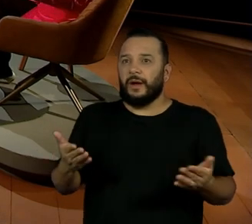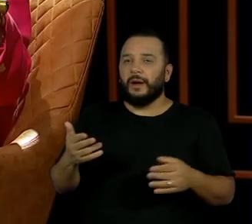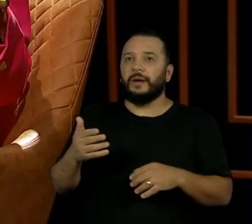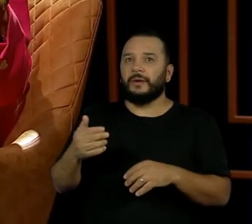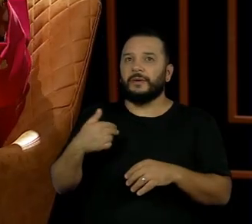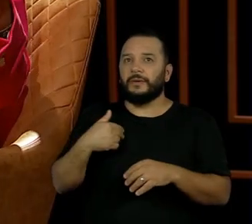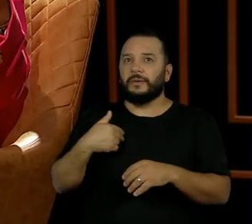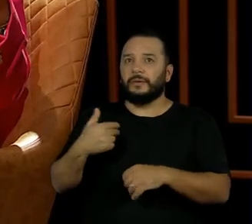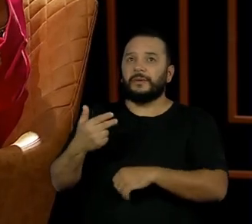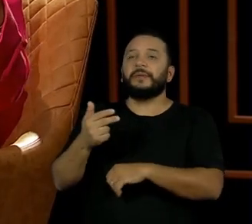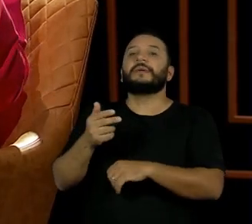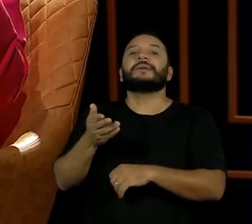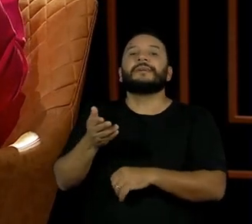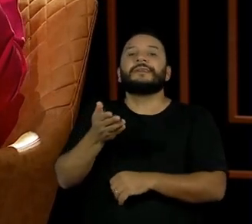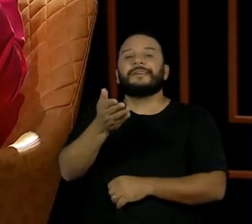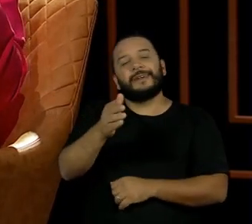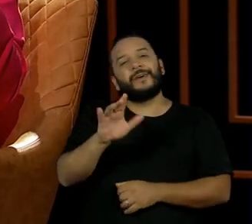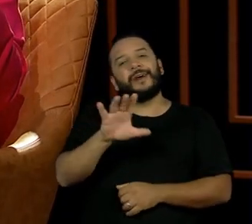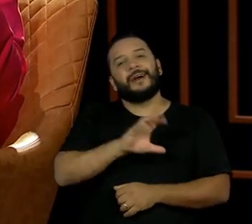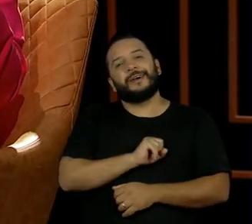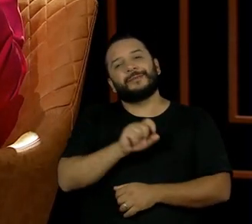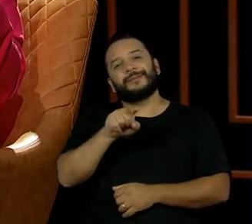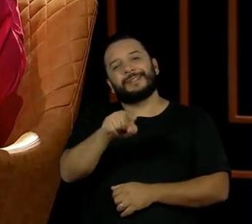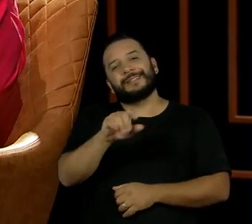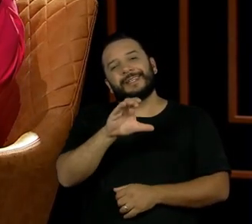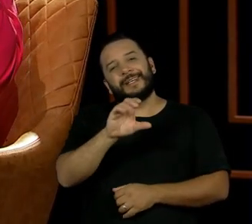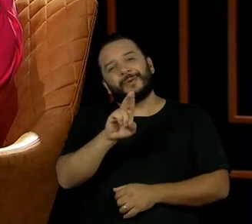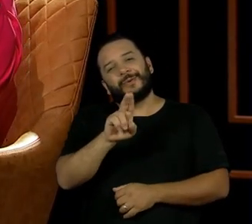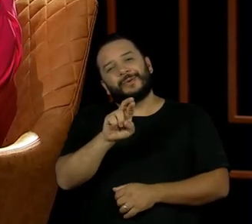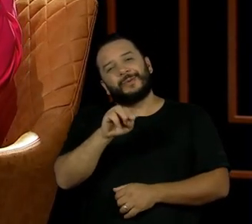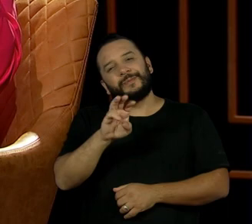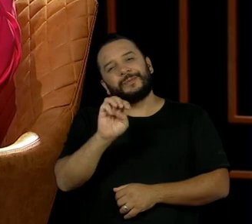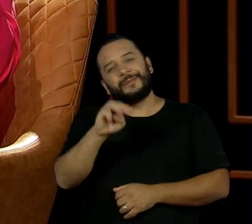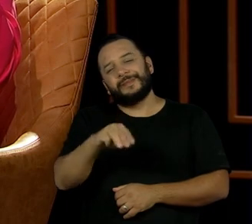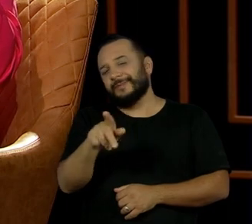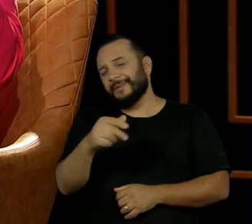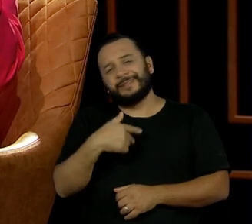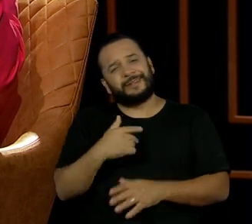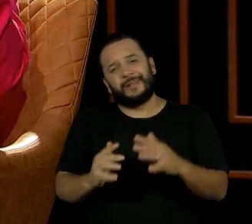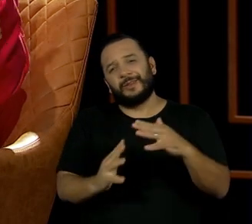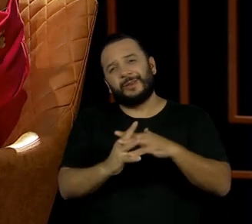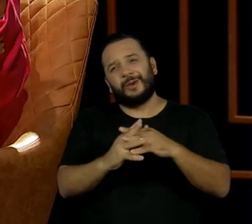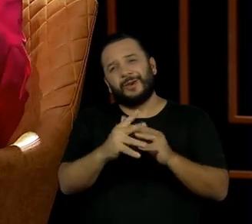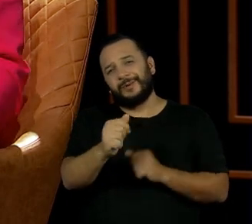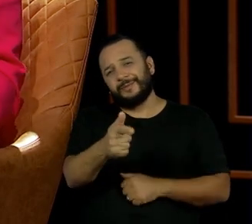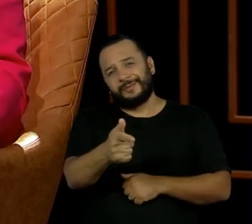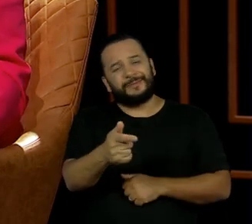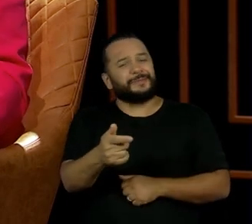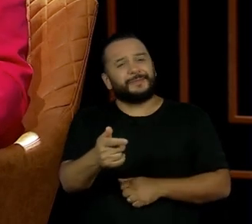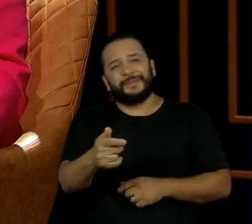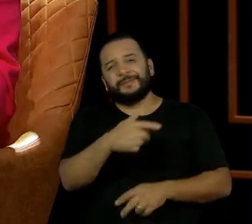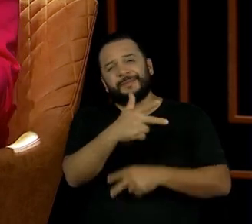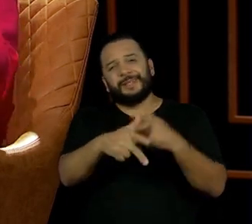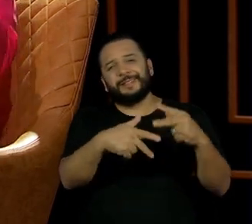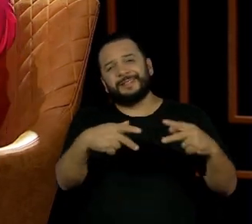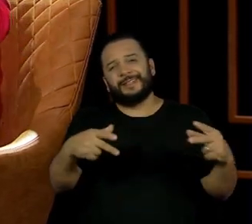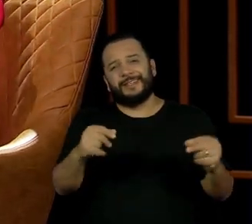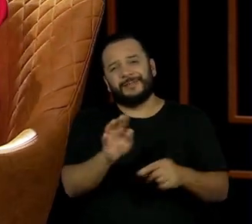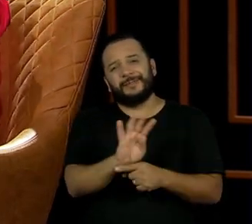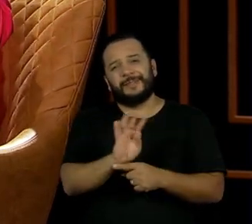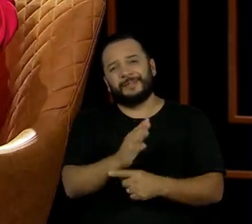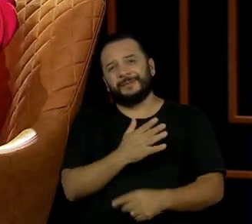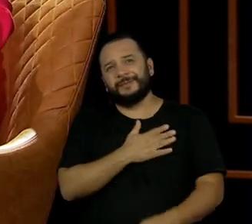assim para falar Curumim Eu te amo também você é o máximo que presente eu falo